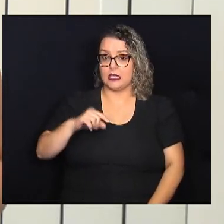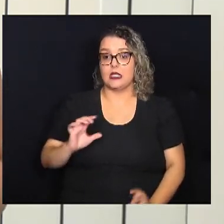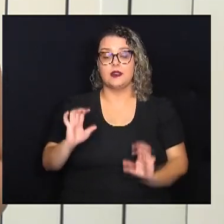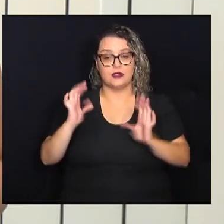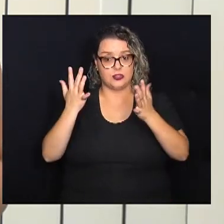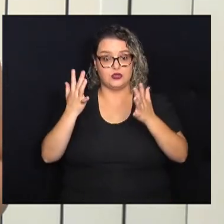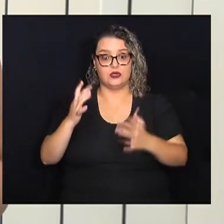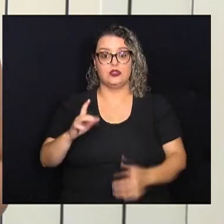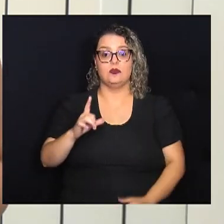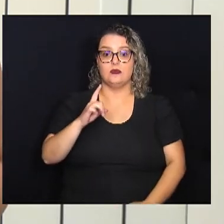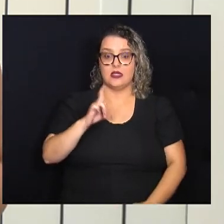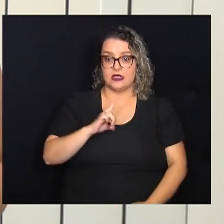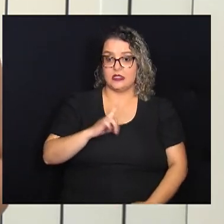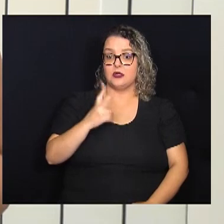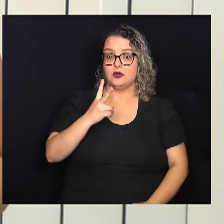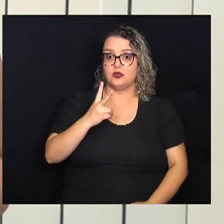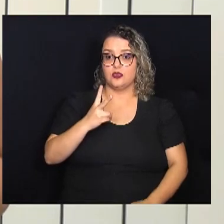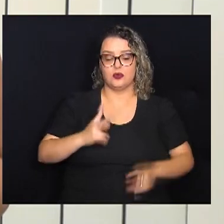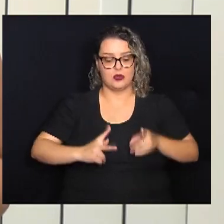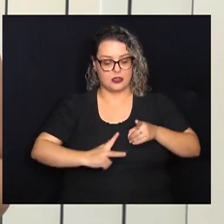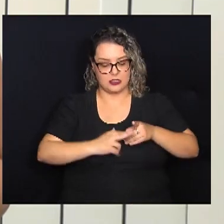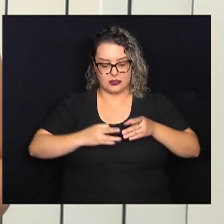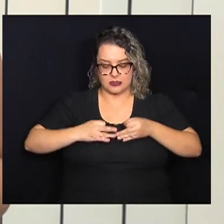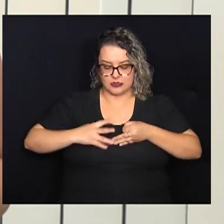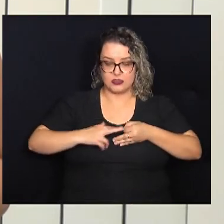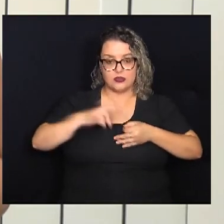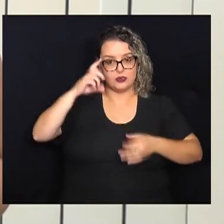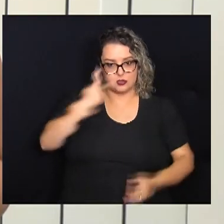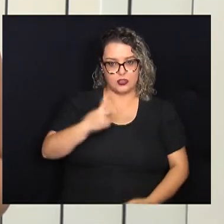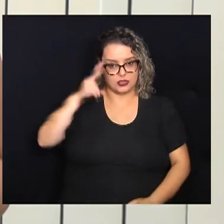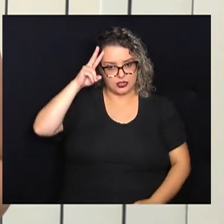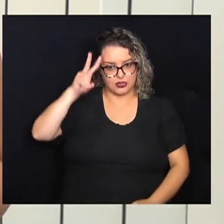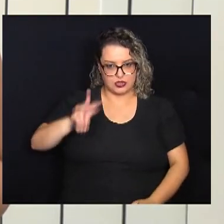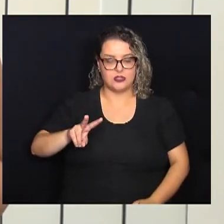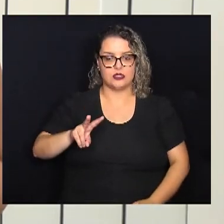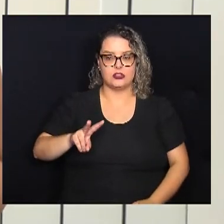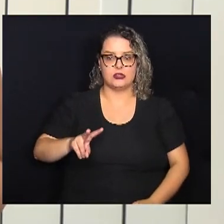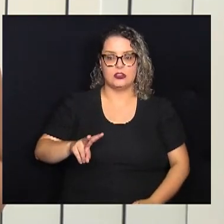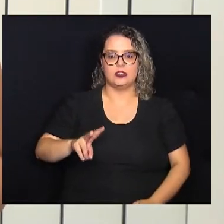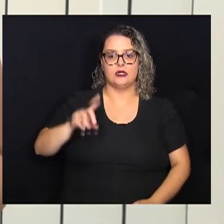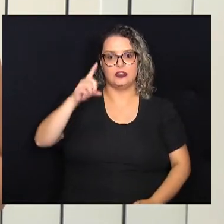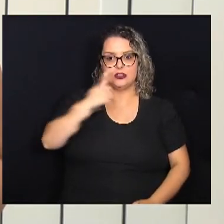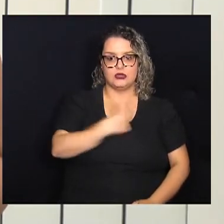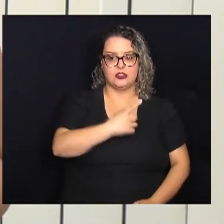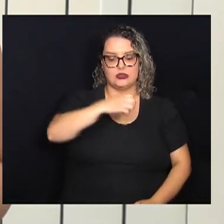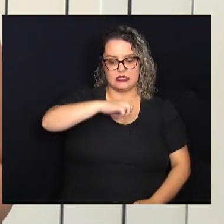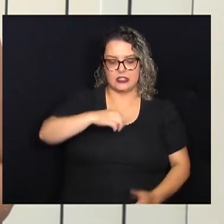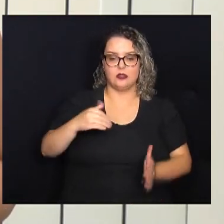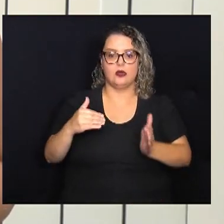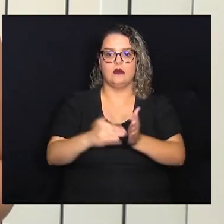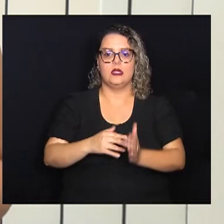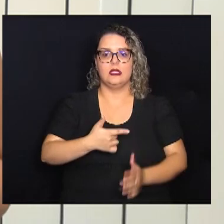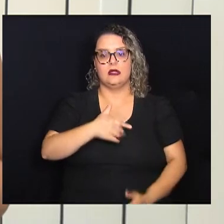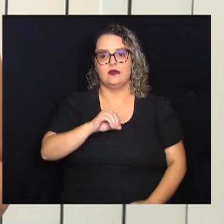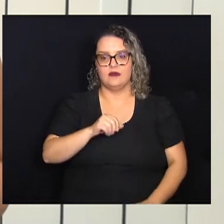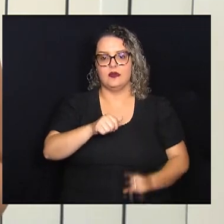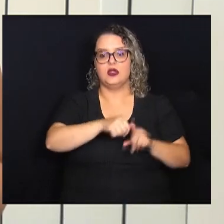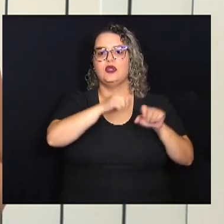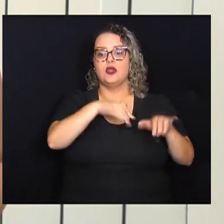que vão ser 2 dias de castração, que vão acontecer no dia 19 e 20 de setembro, são 1.000